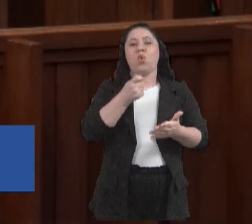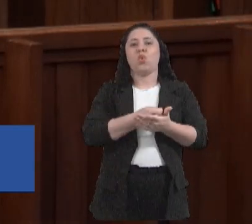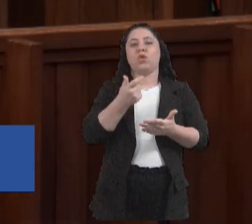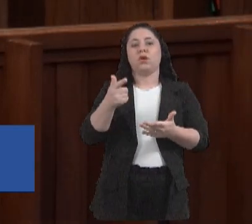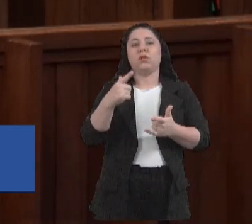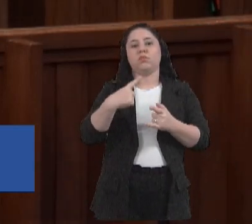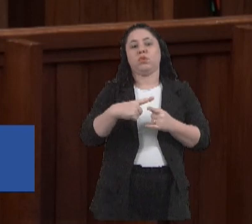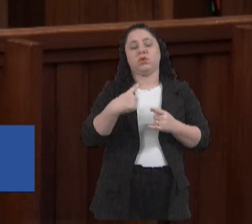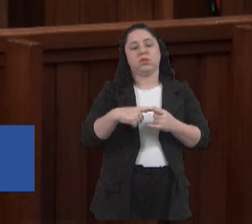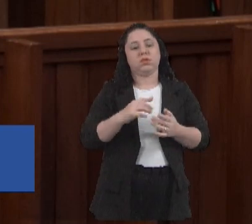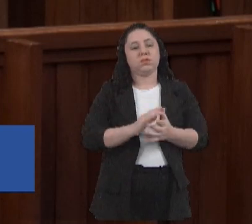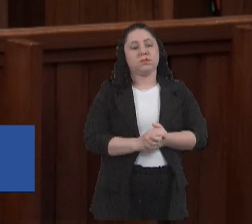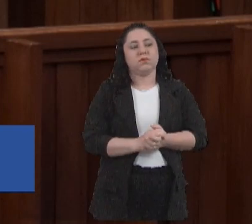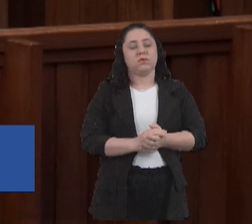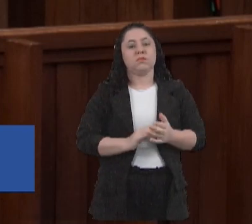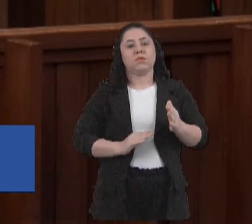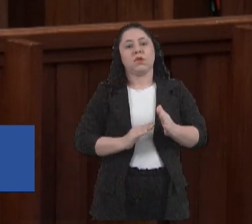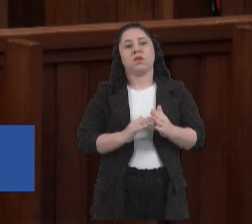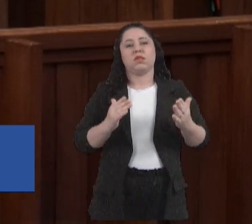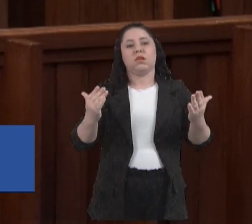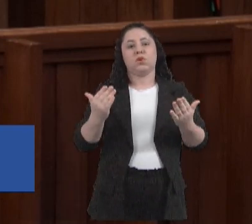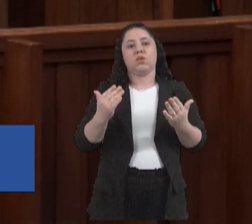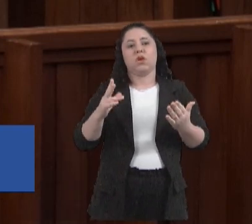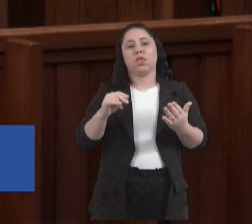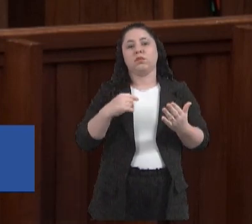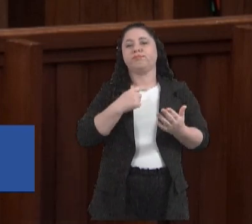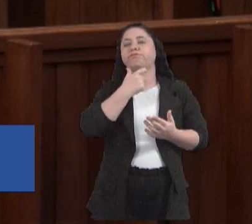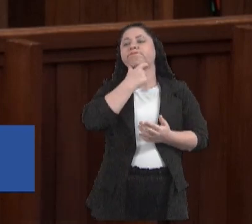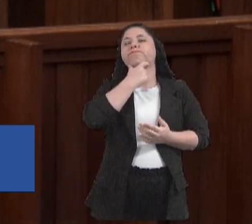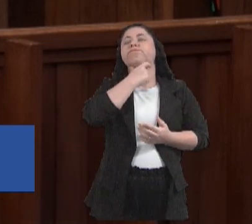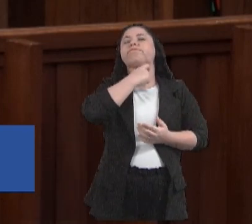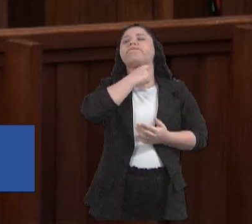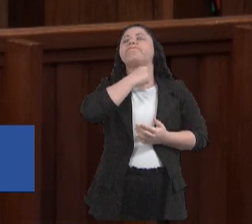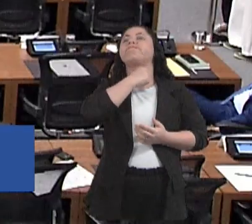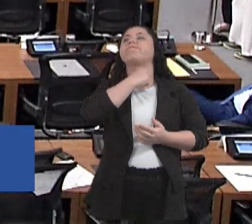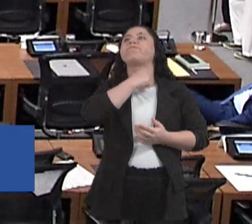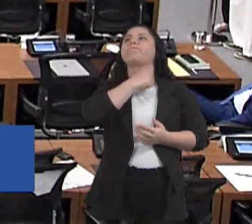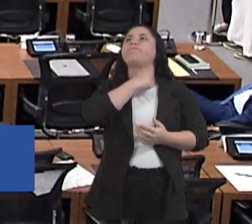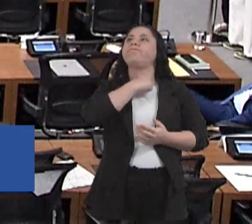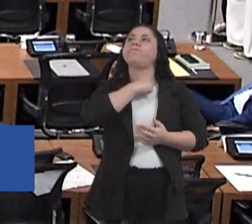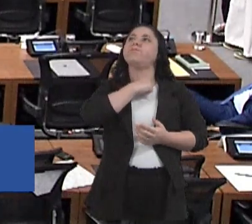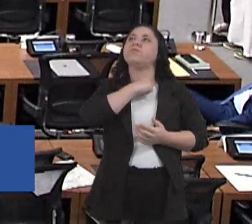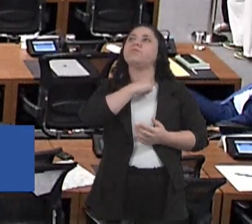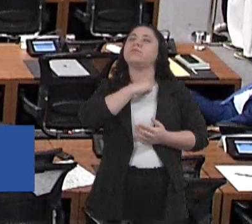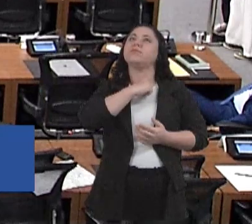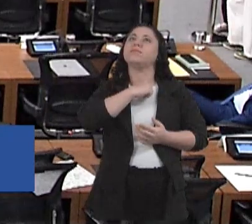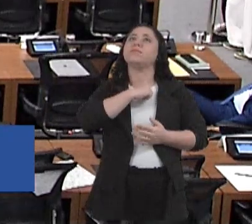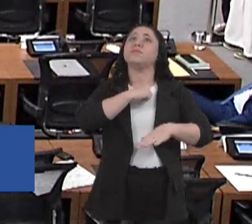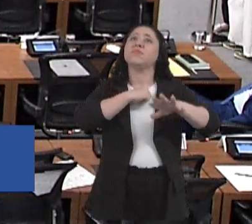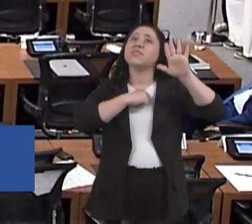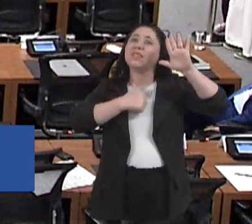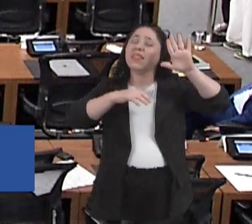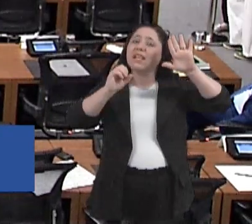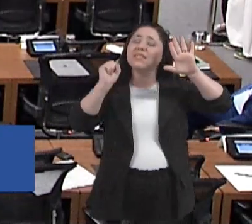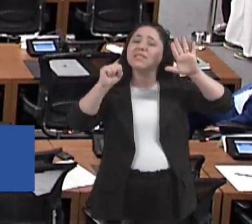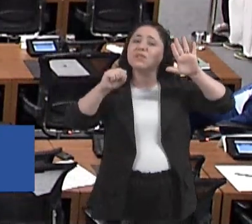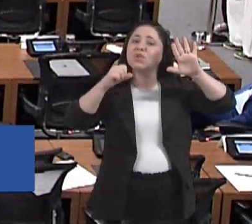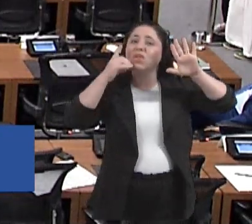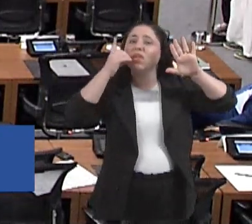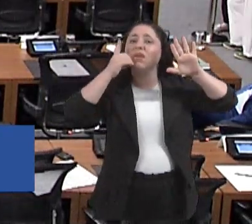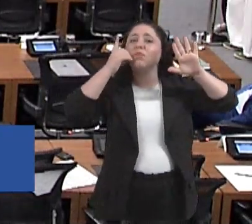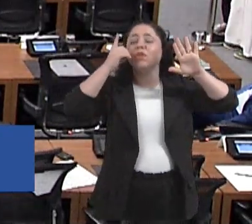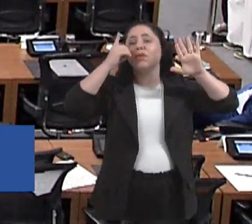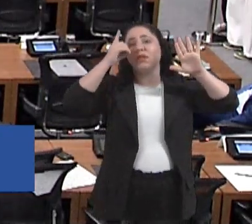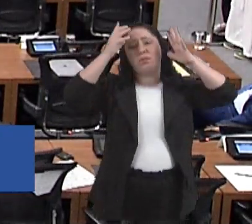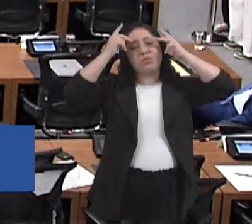até porque até agora não engoli, né? Me permite uma parte, 10 segundos, deputado